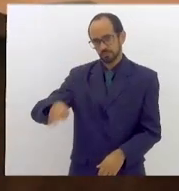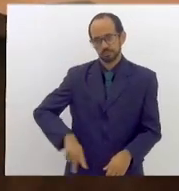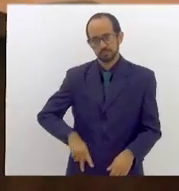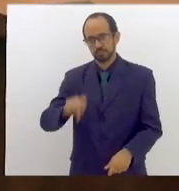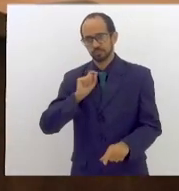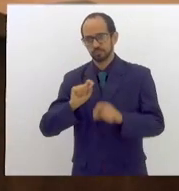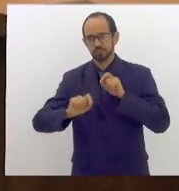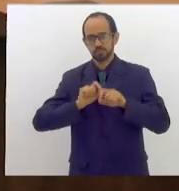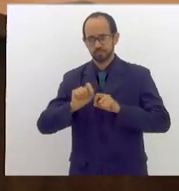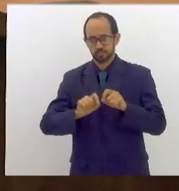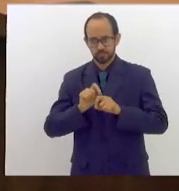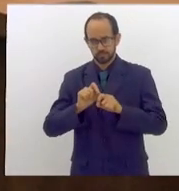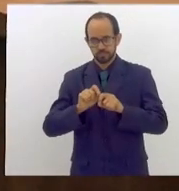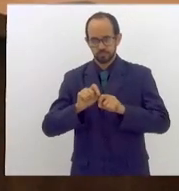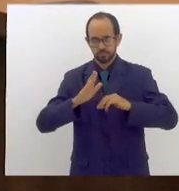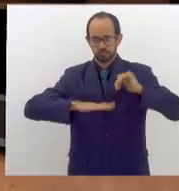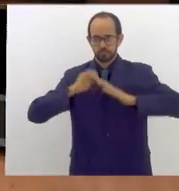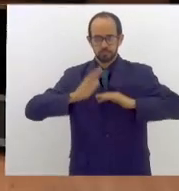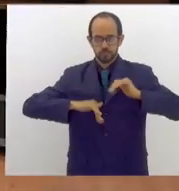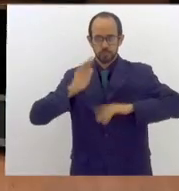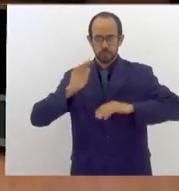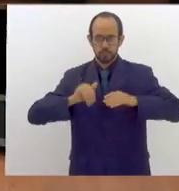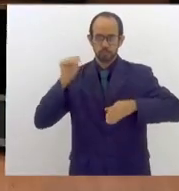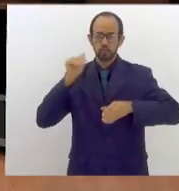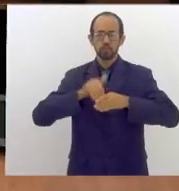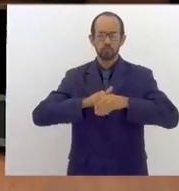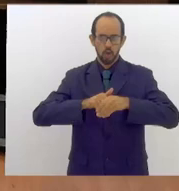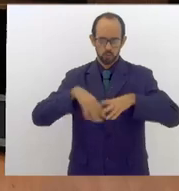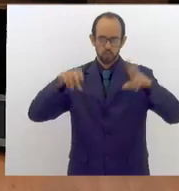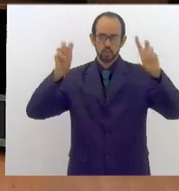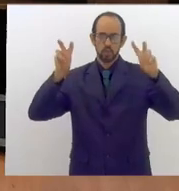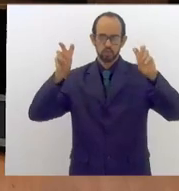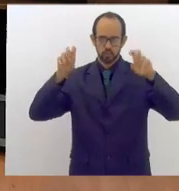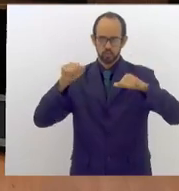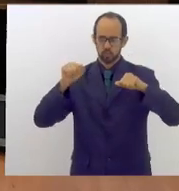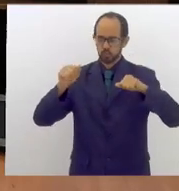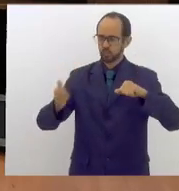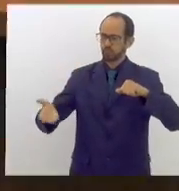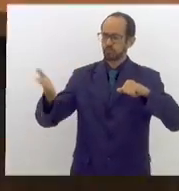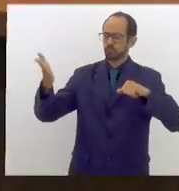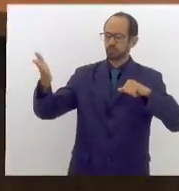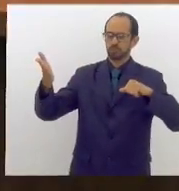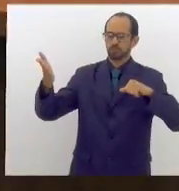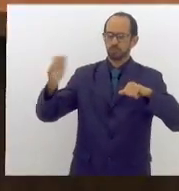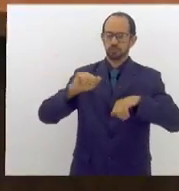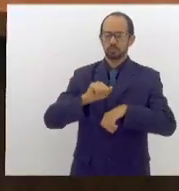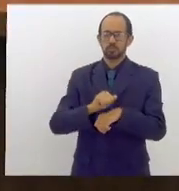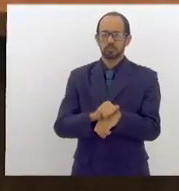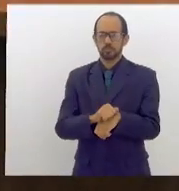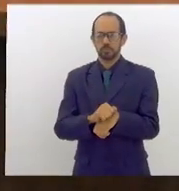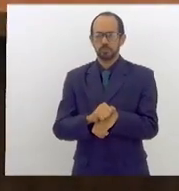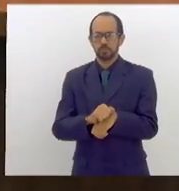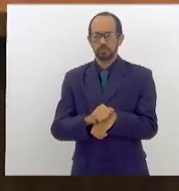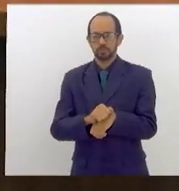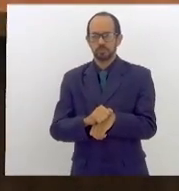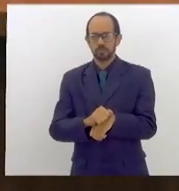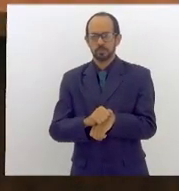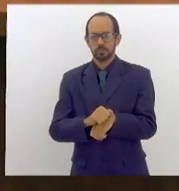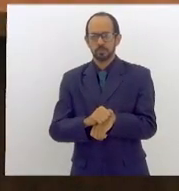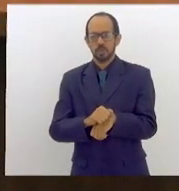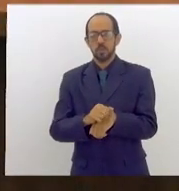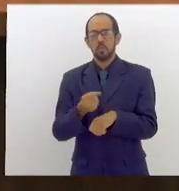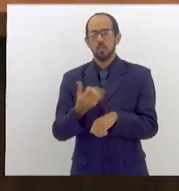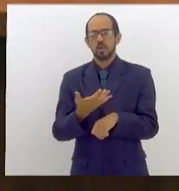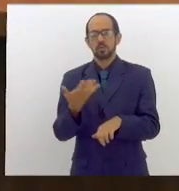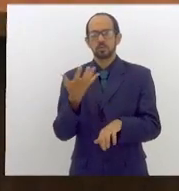independente do voto de mérito vossa excelência quando esse projeto entrou em